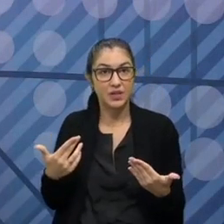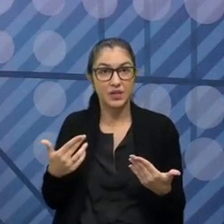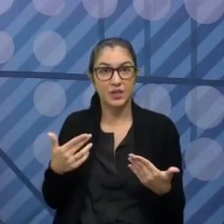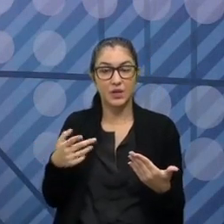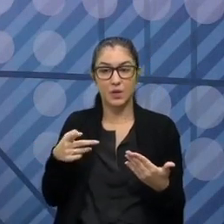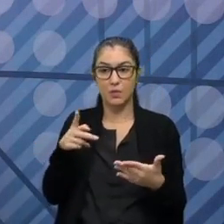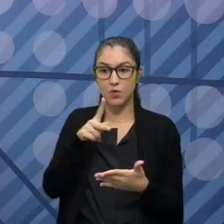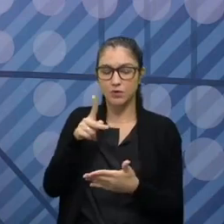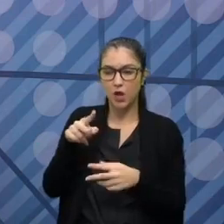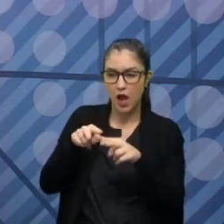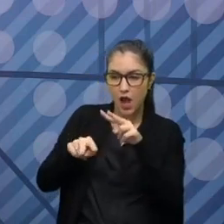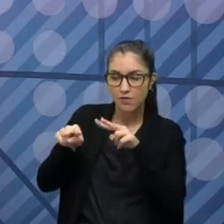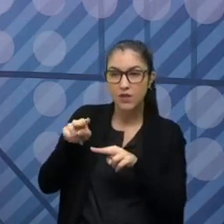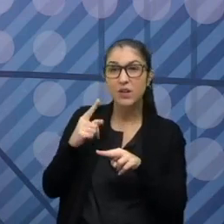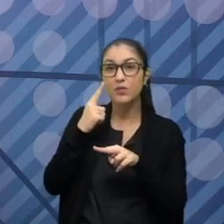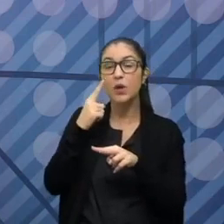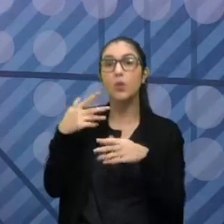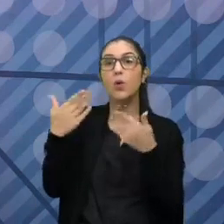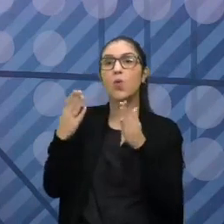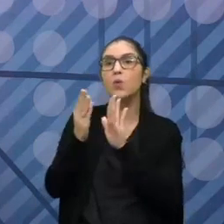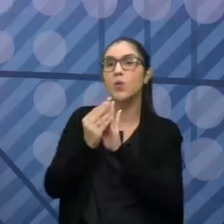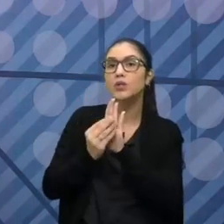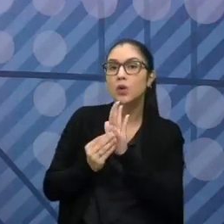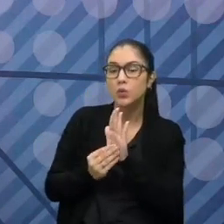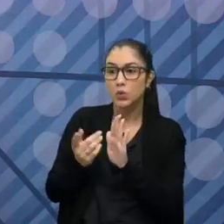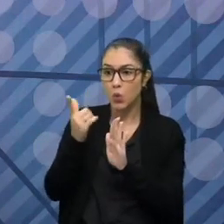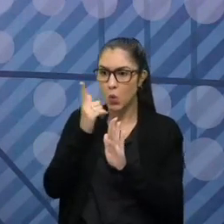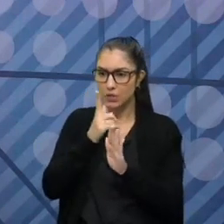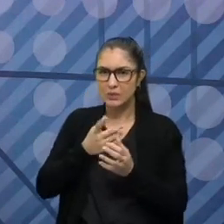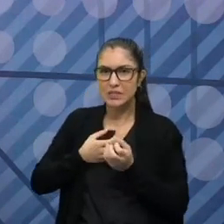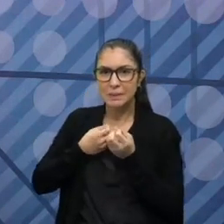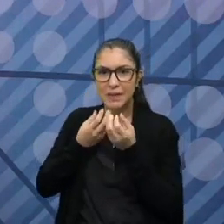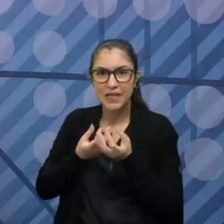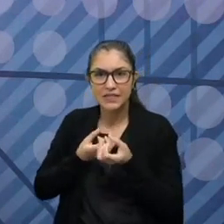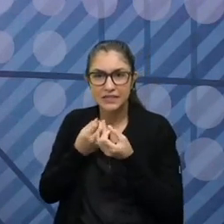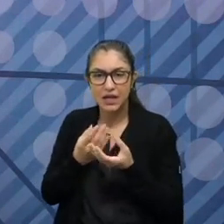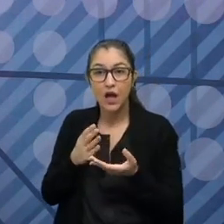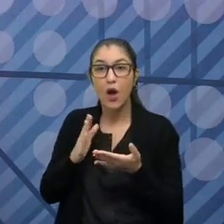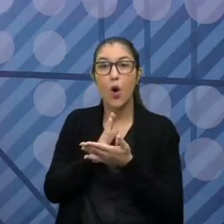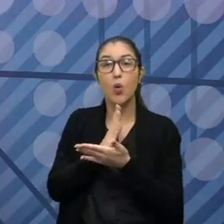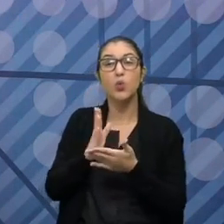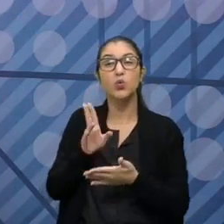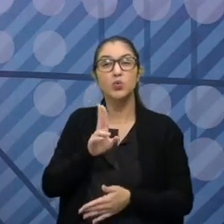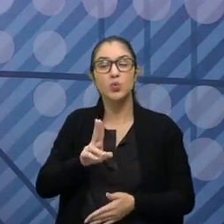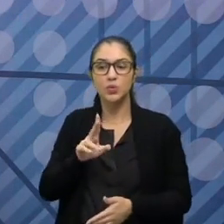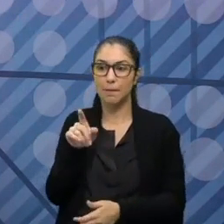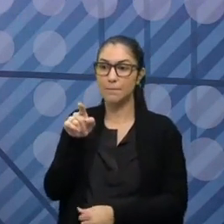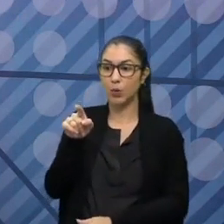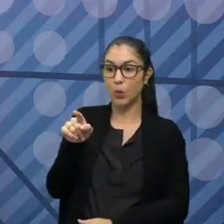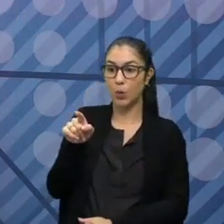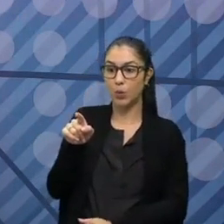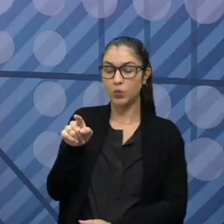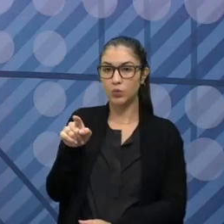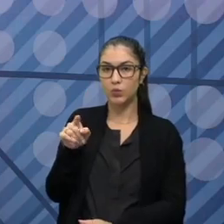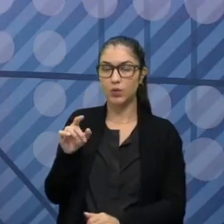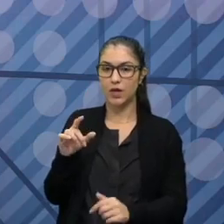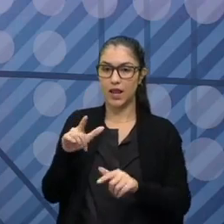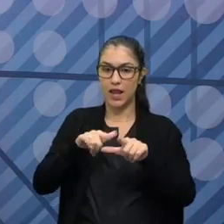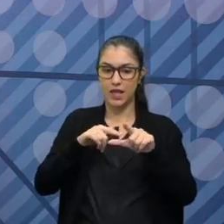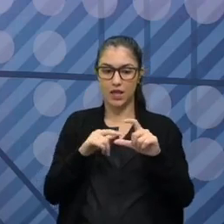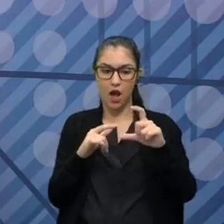vai avaliar isto, ele avalia o conteúdo, conseguiu se expressar, alguns já começam a utilizar ponto, letra